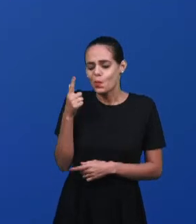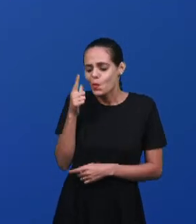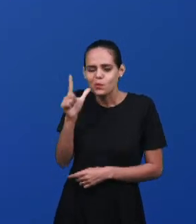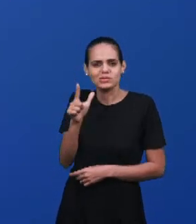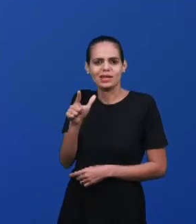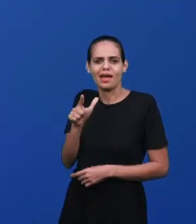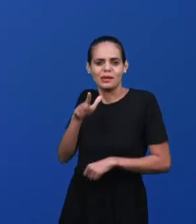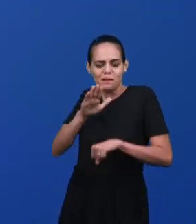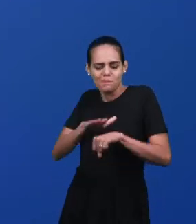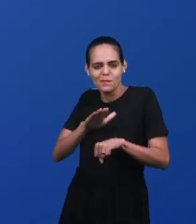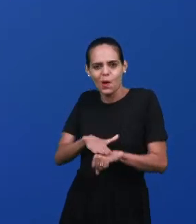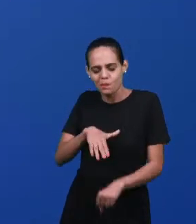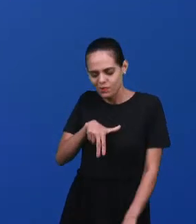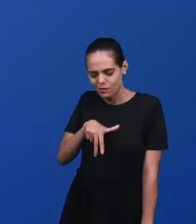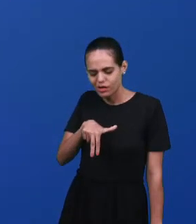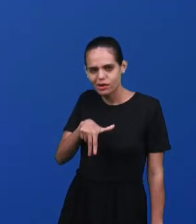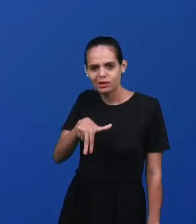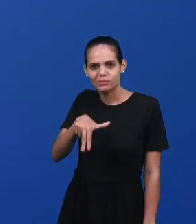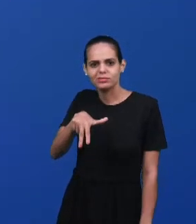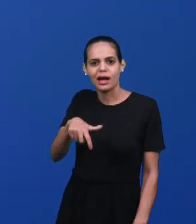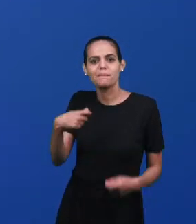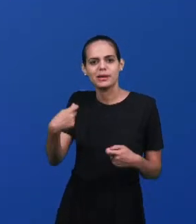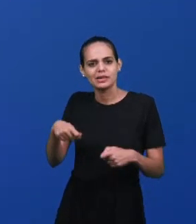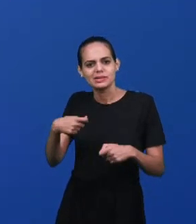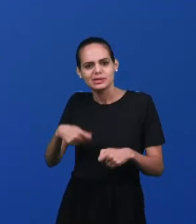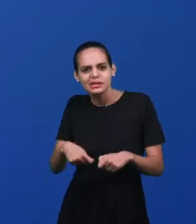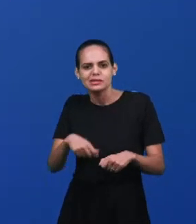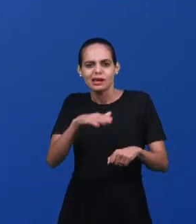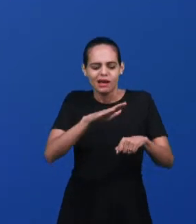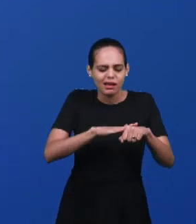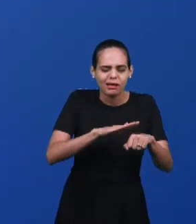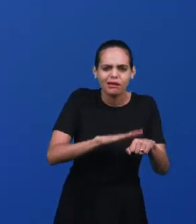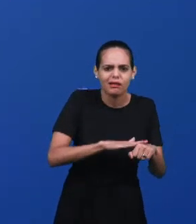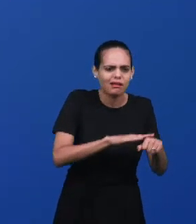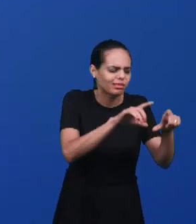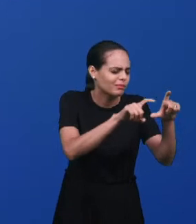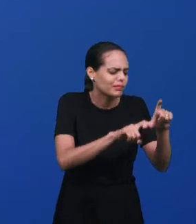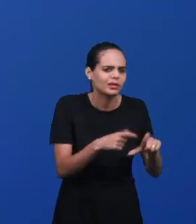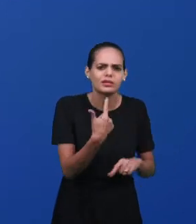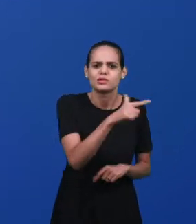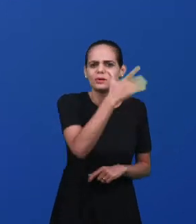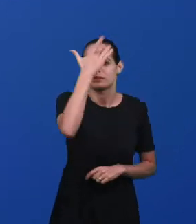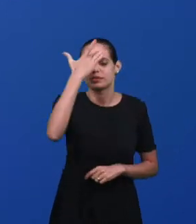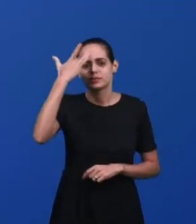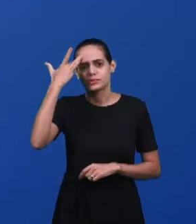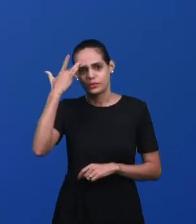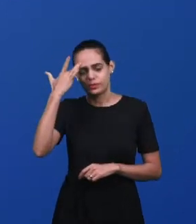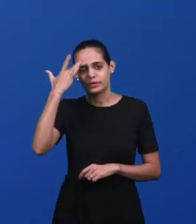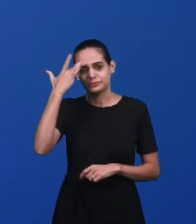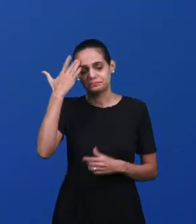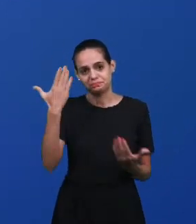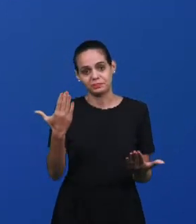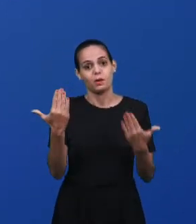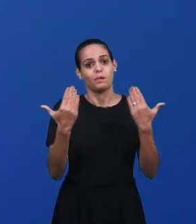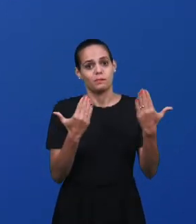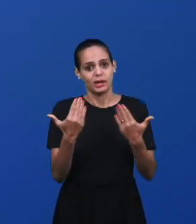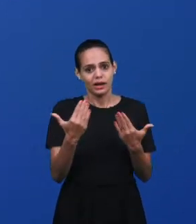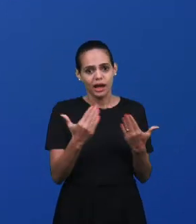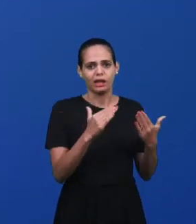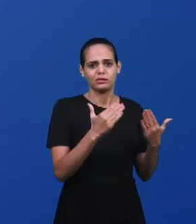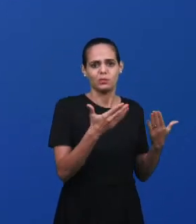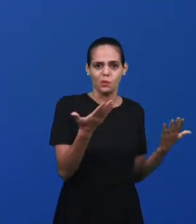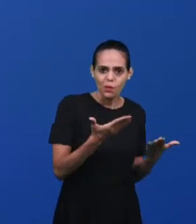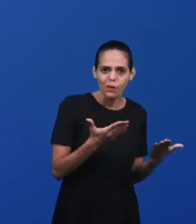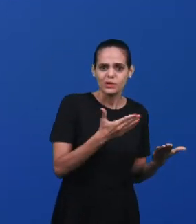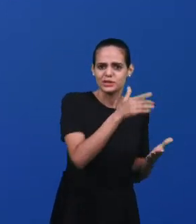caminhar. E assim é o homem na razão. Assim é o homem hoje no mundo. Ele tenta se apoiar na mídia, na religião, na sua razão,